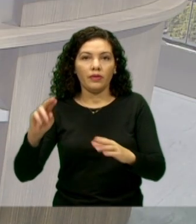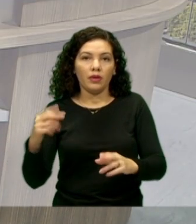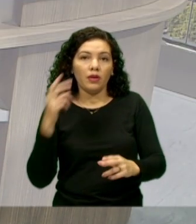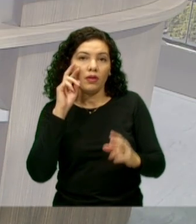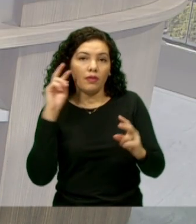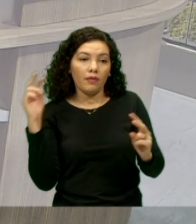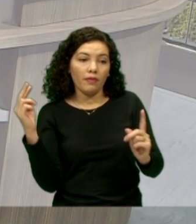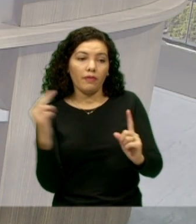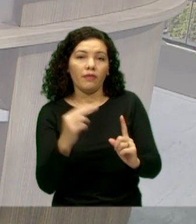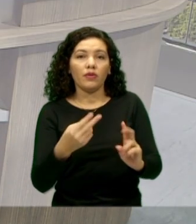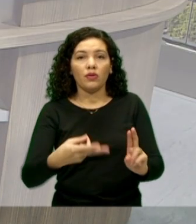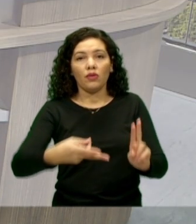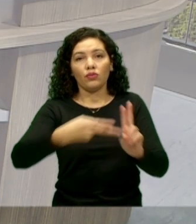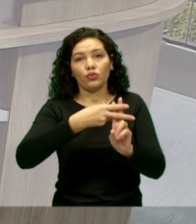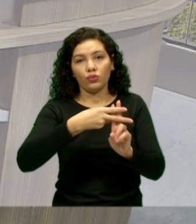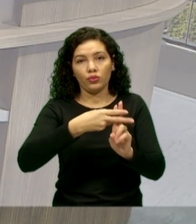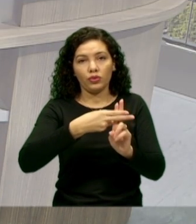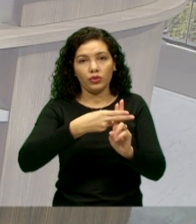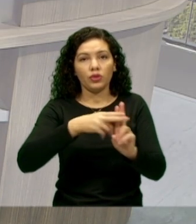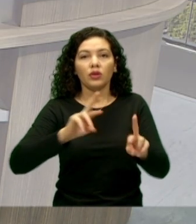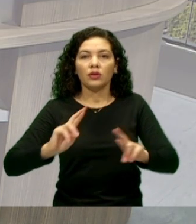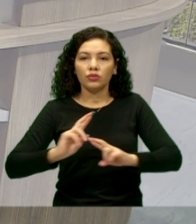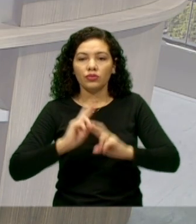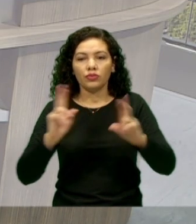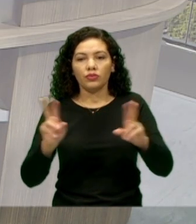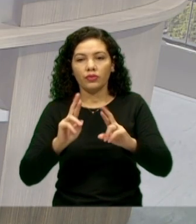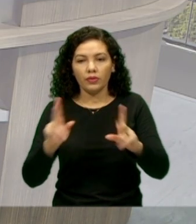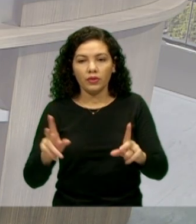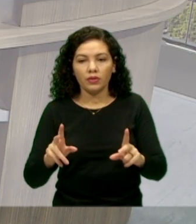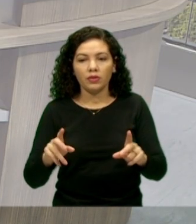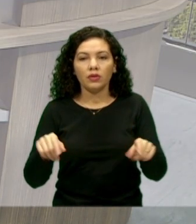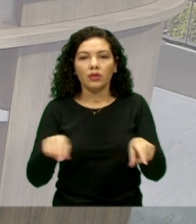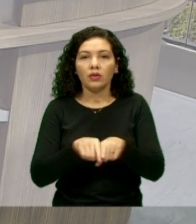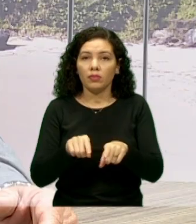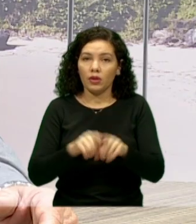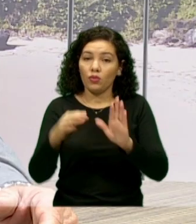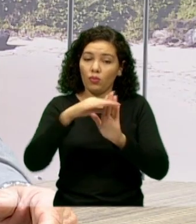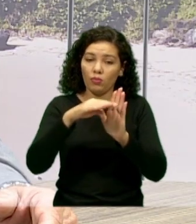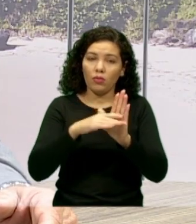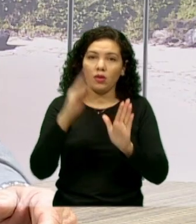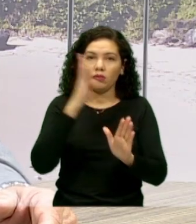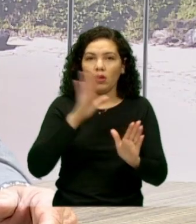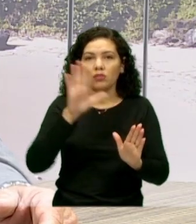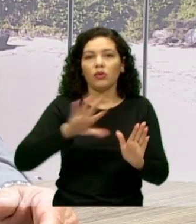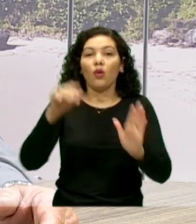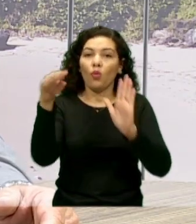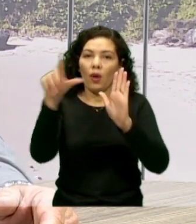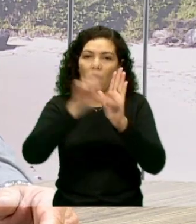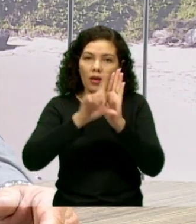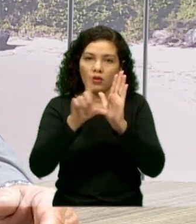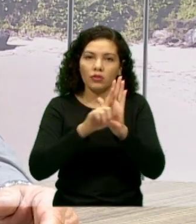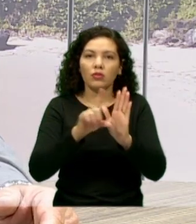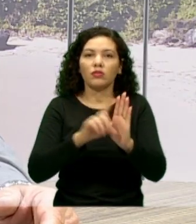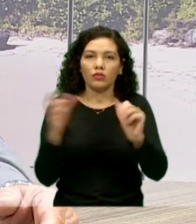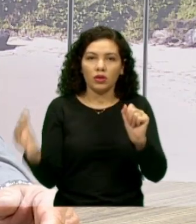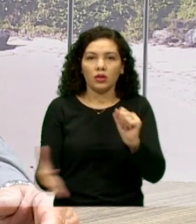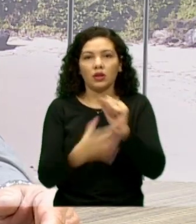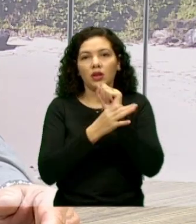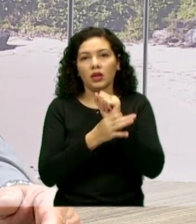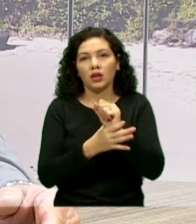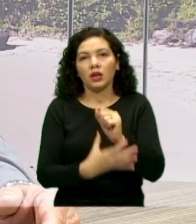outra forma, mas também tem que ser resolvido num plano nacional. Tem que criar uma legislação que garanta,